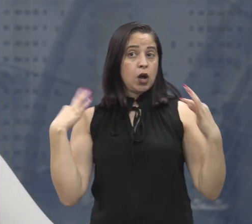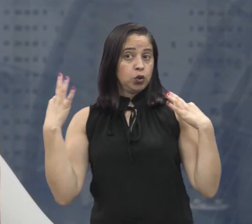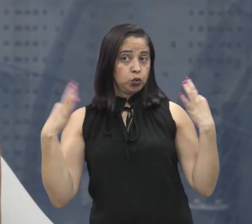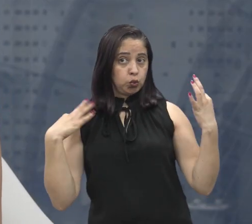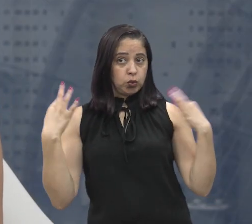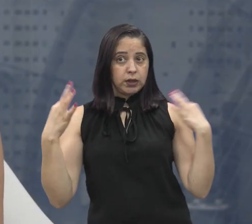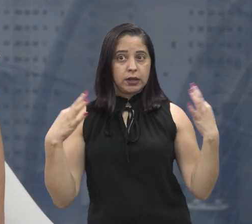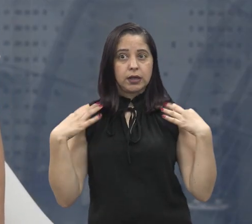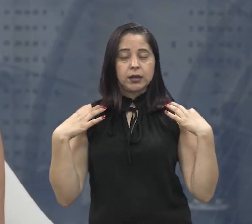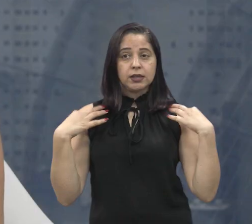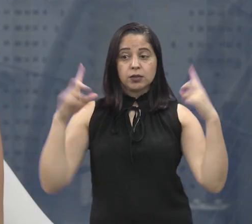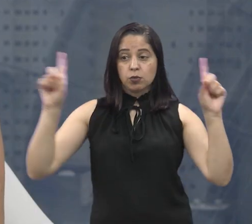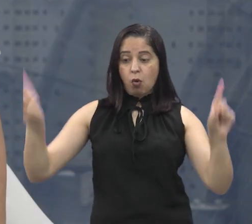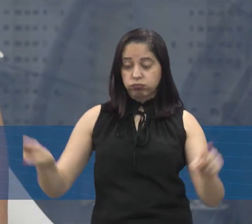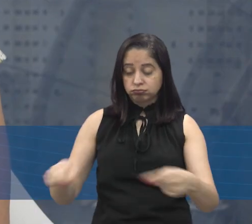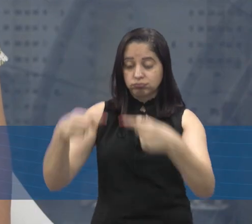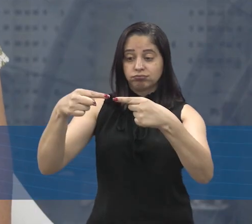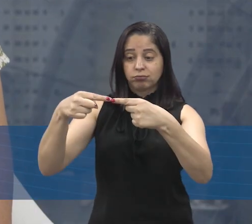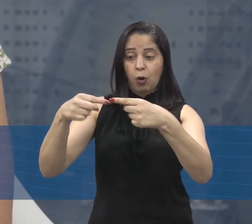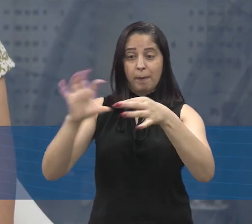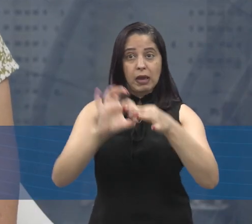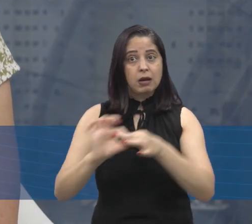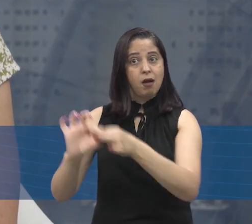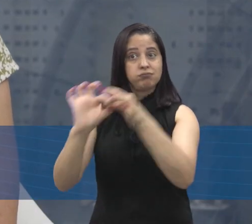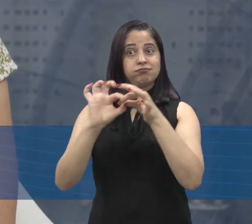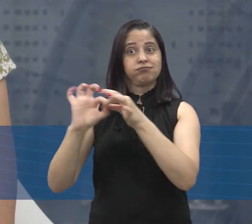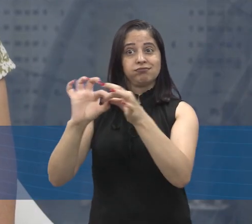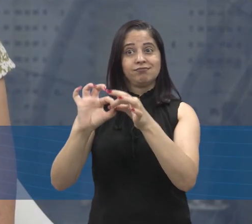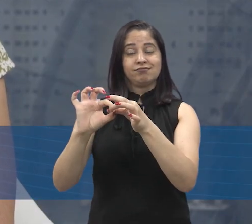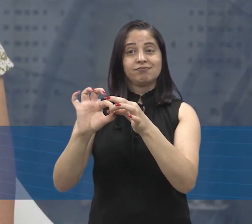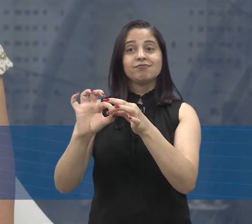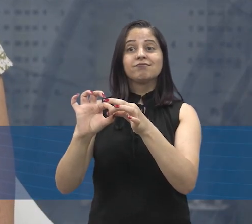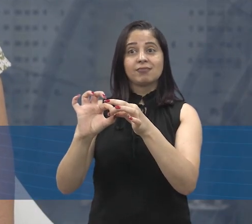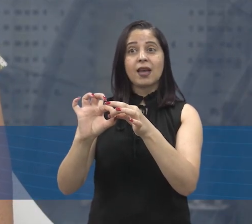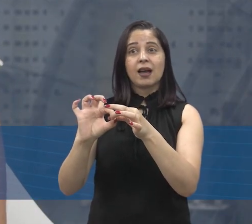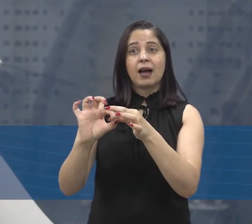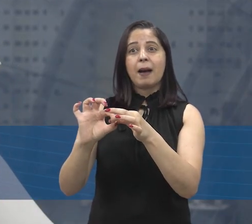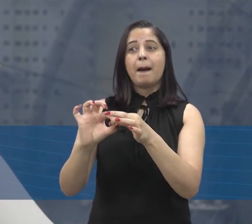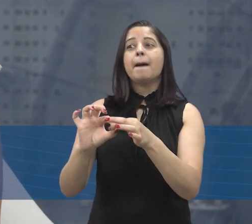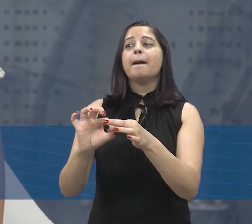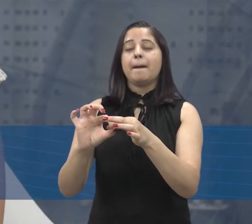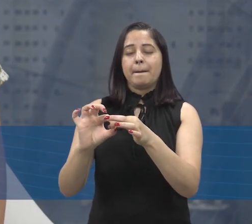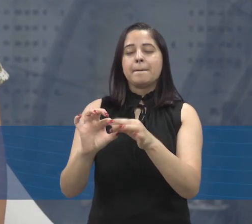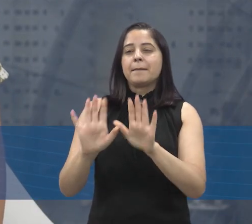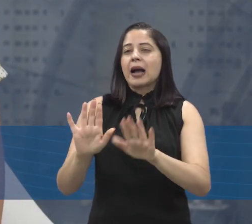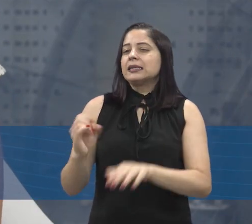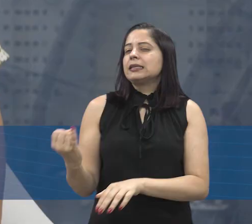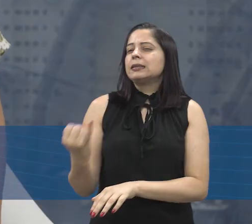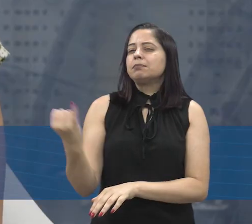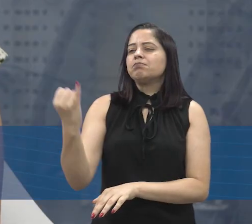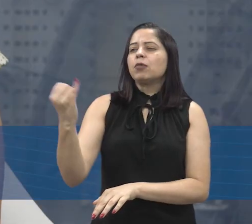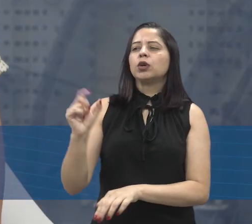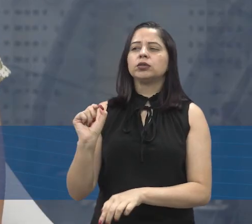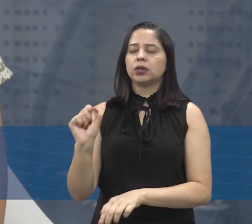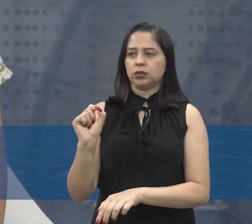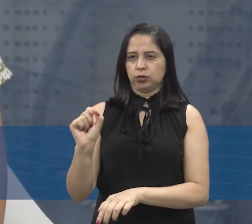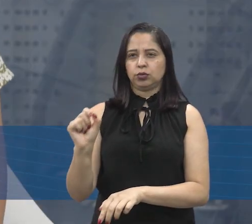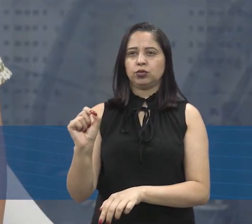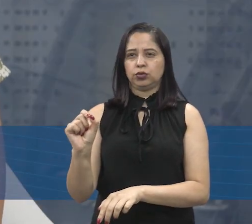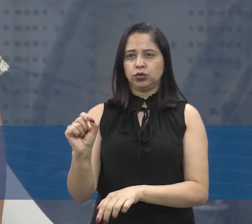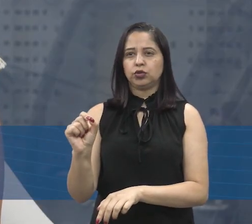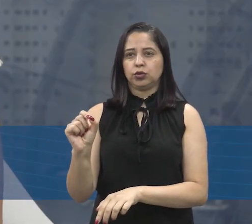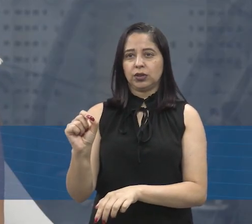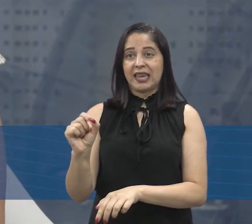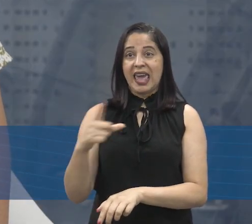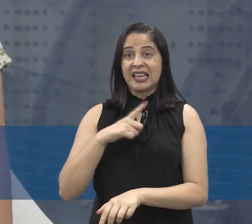São irmãs siamesas. Agora é importante a gente destacar que existem vários tipos de patrimônio,